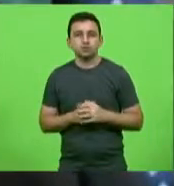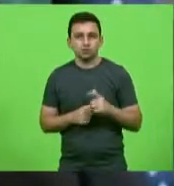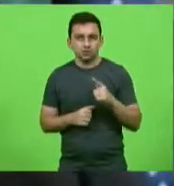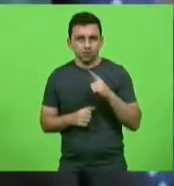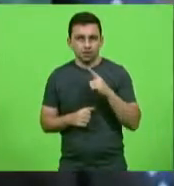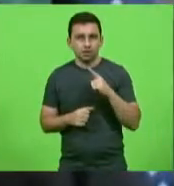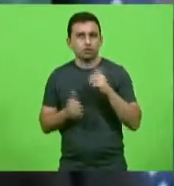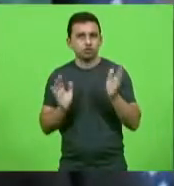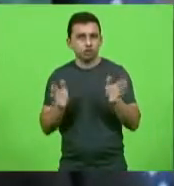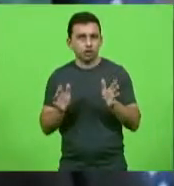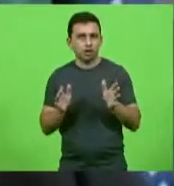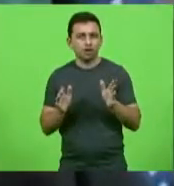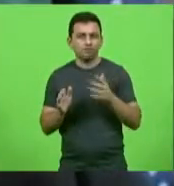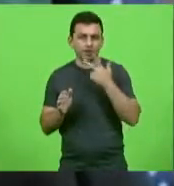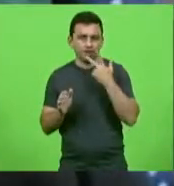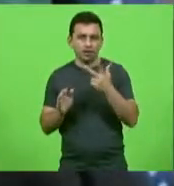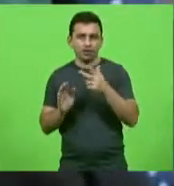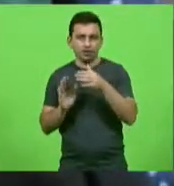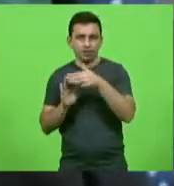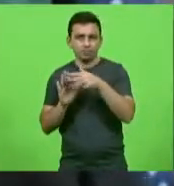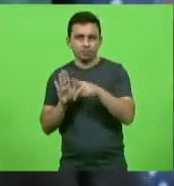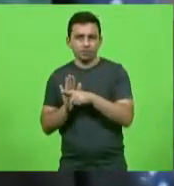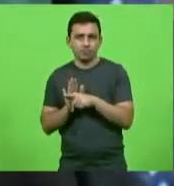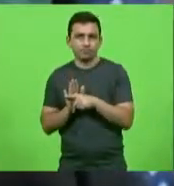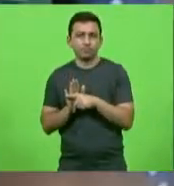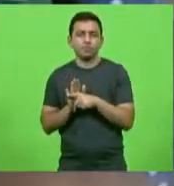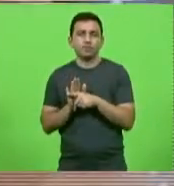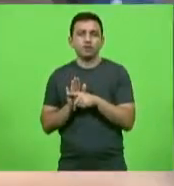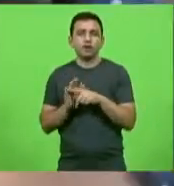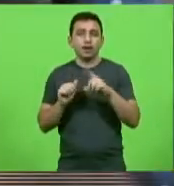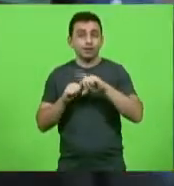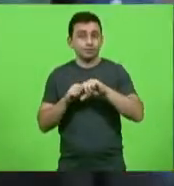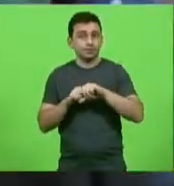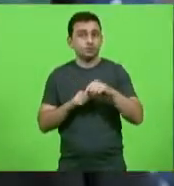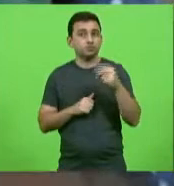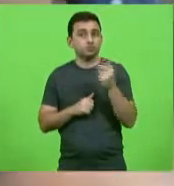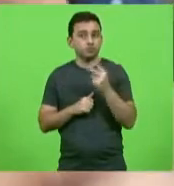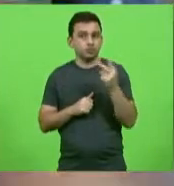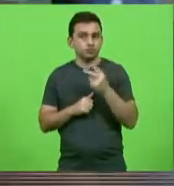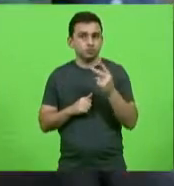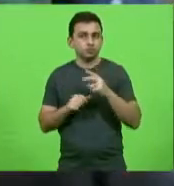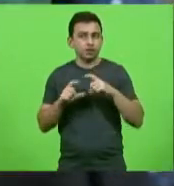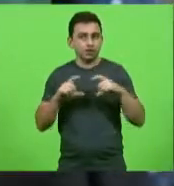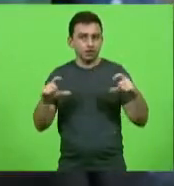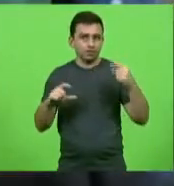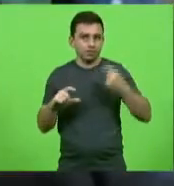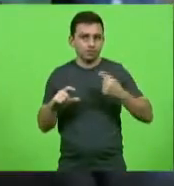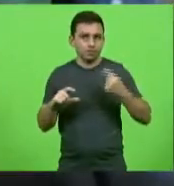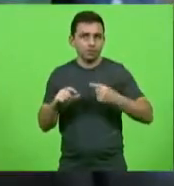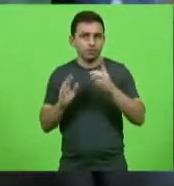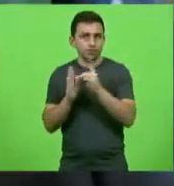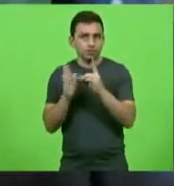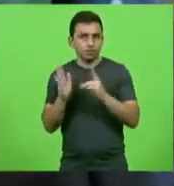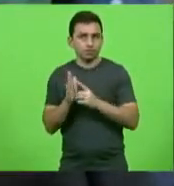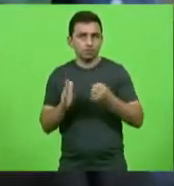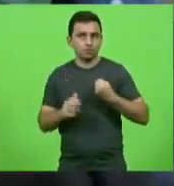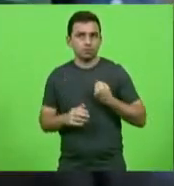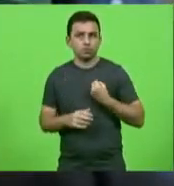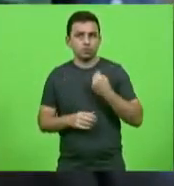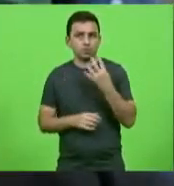fiz acima da medida provisória 966, o artigo 22, parágrafo 1º, do decreto